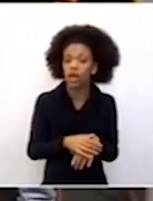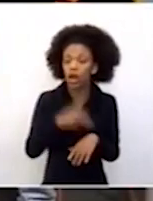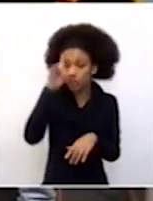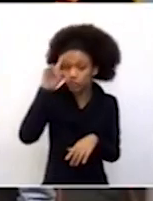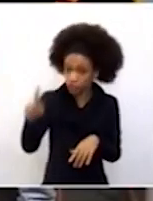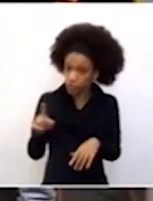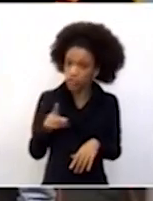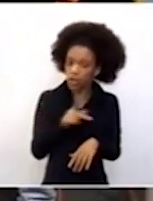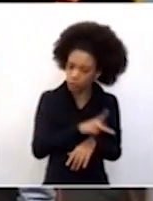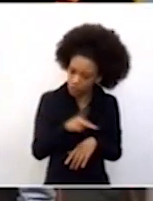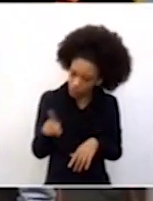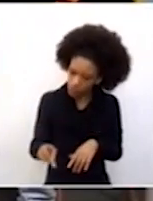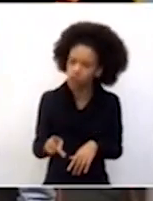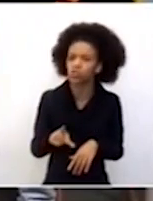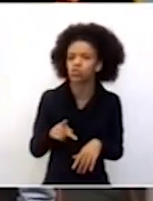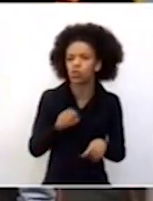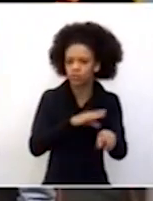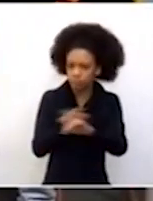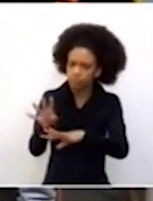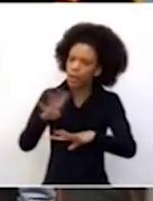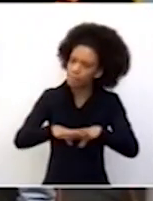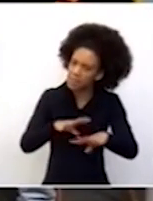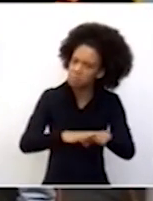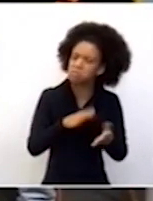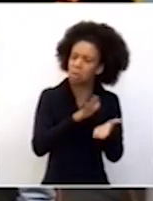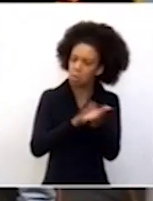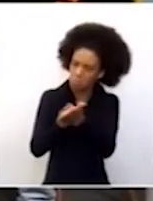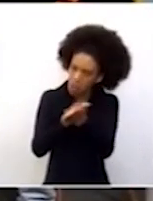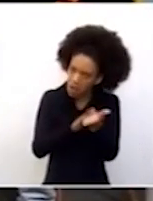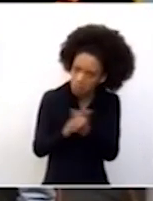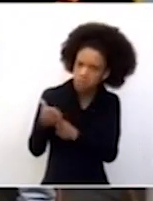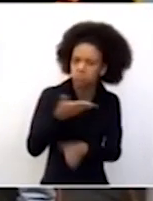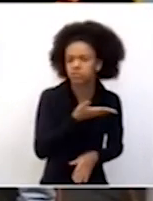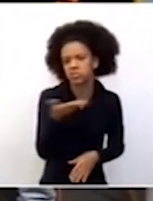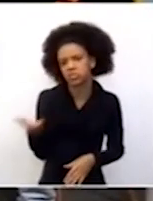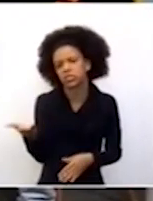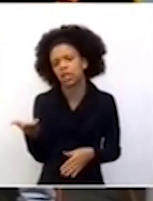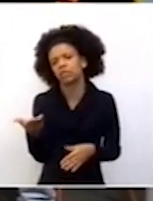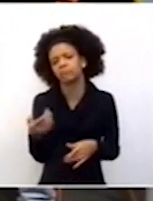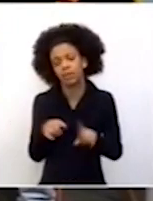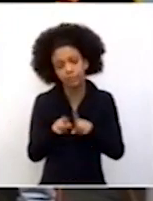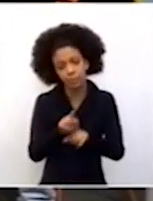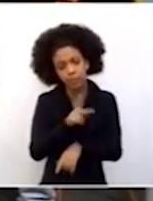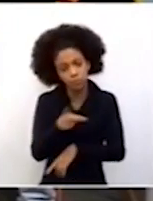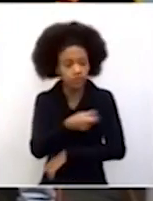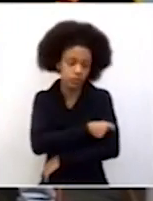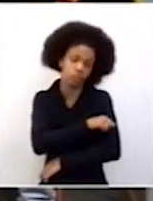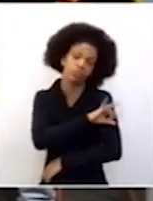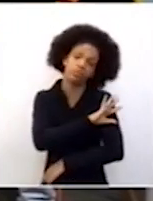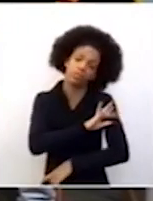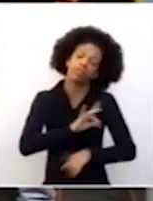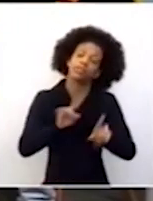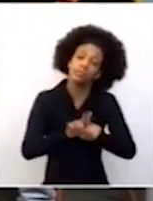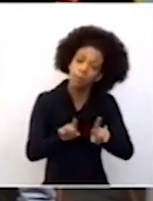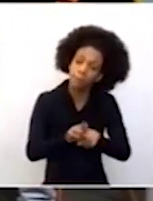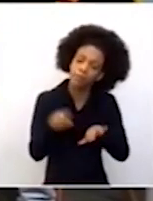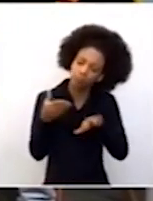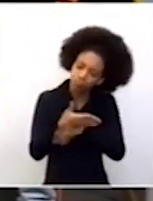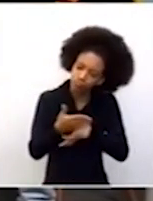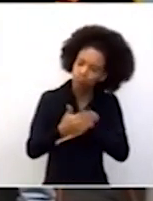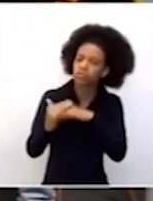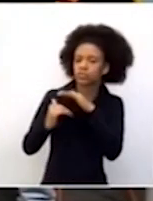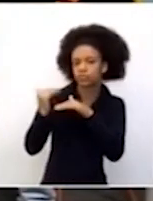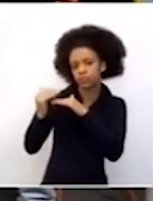educadora matemática. Meus parabéns para as educadoras matemáticas, as professoras dos anos iniciais, que também estão nessa empreitada, né, de